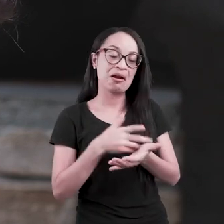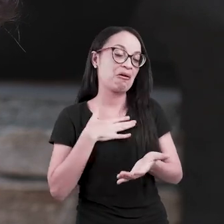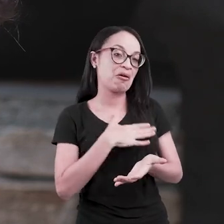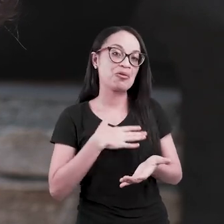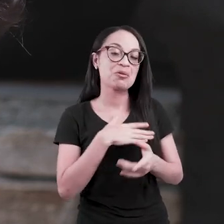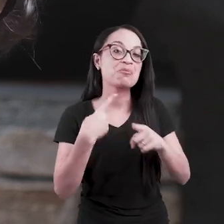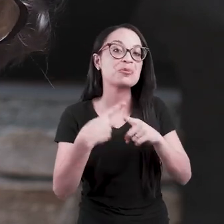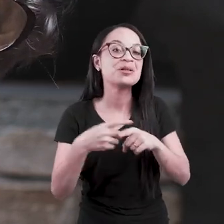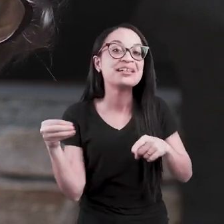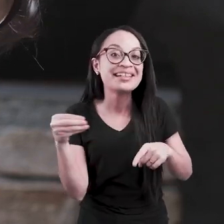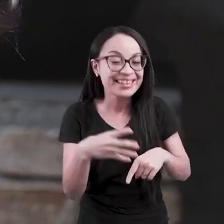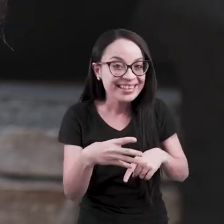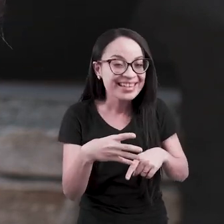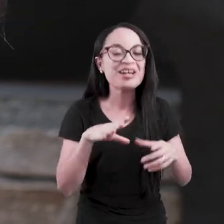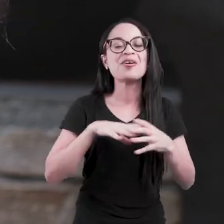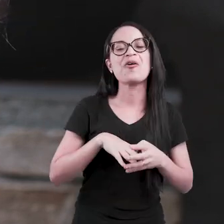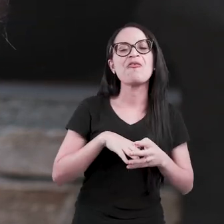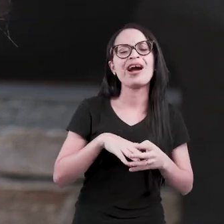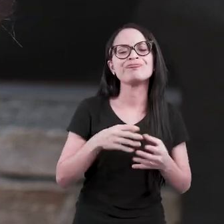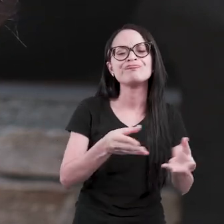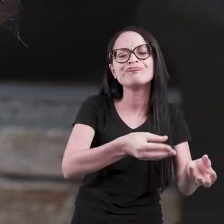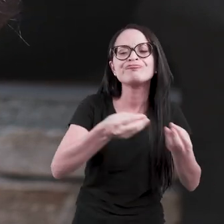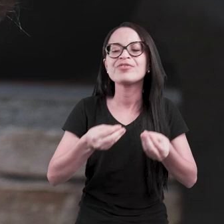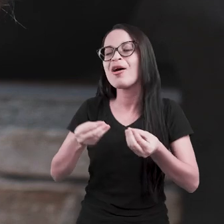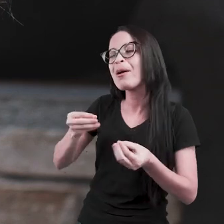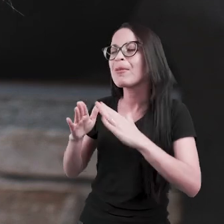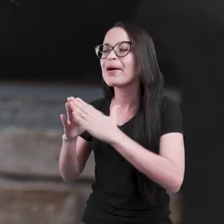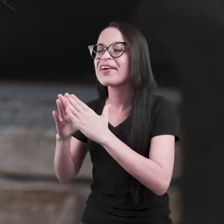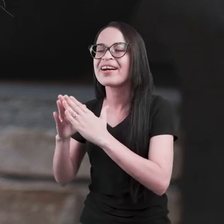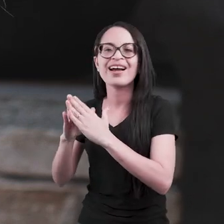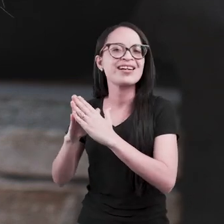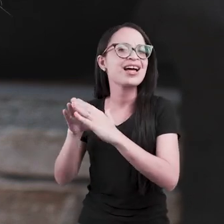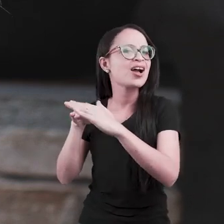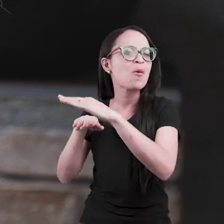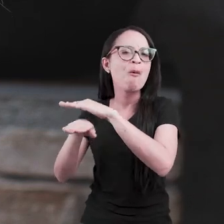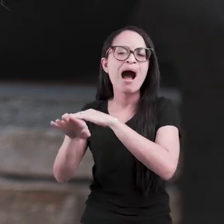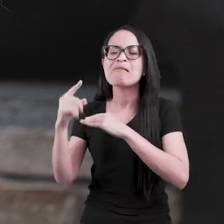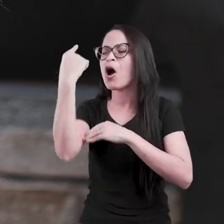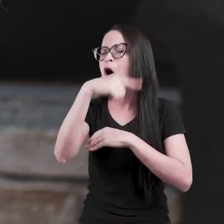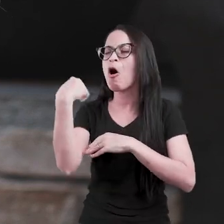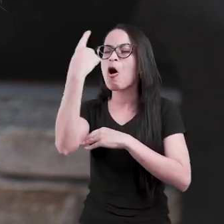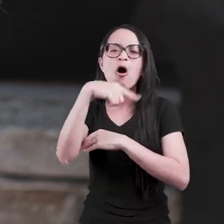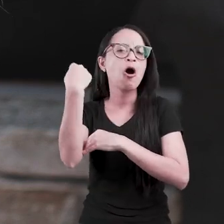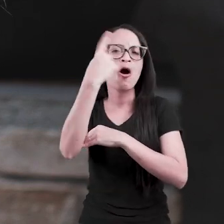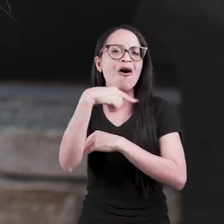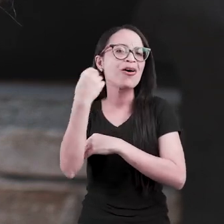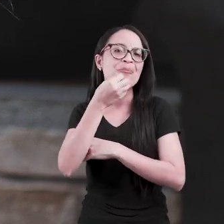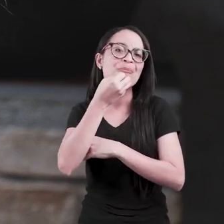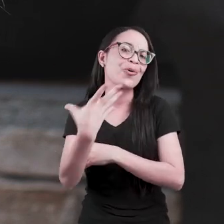prazer. Porque tá novo. Leva, tem a facilidade de levar para casa e ficar horas sem